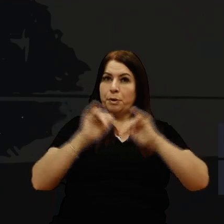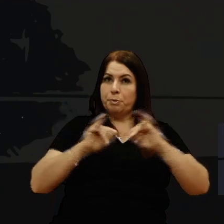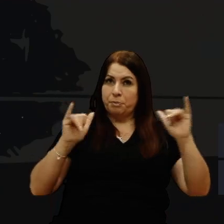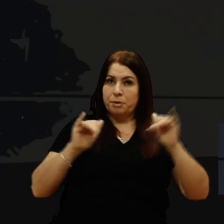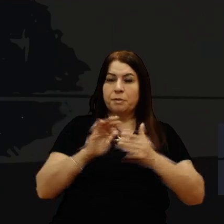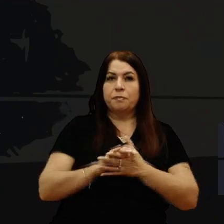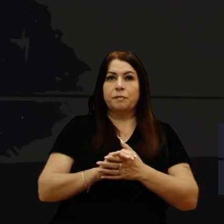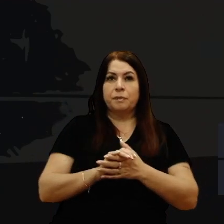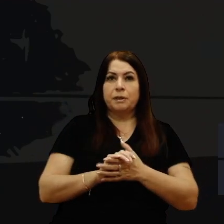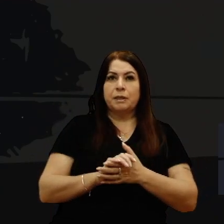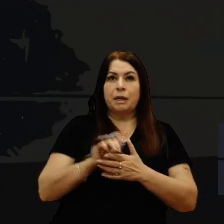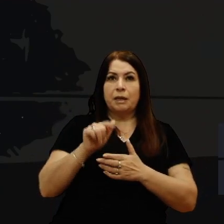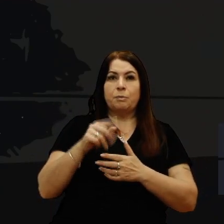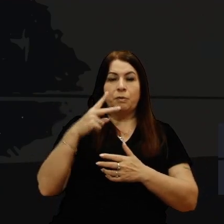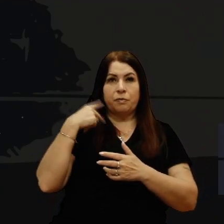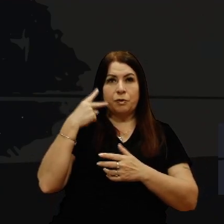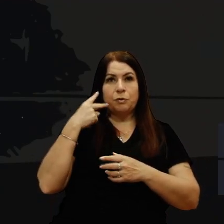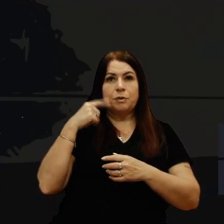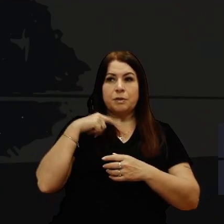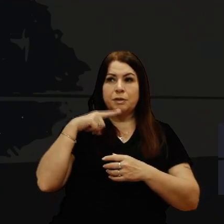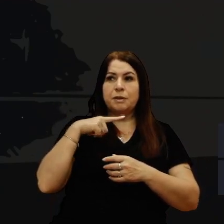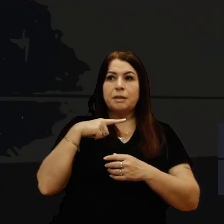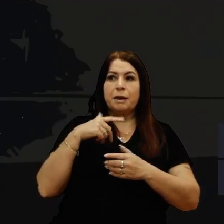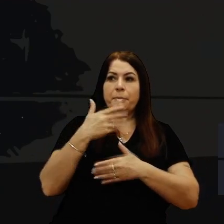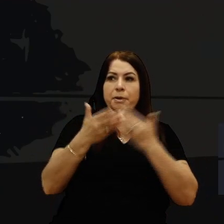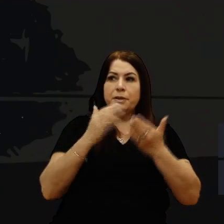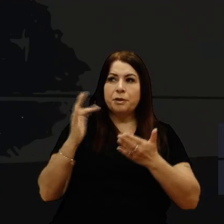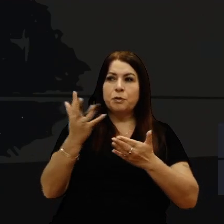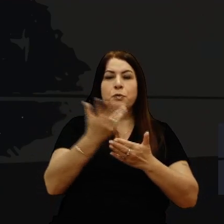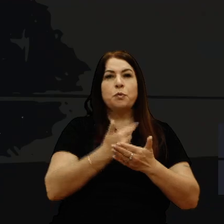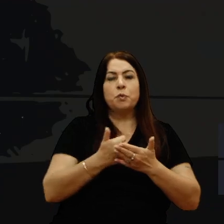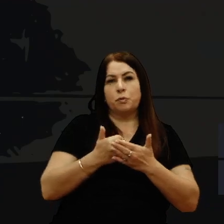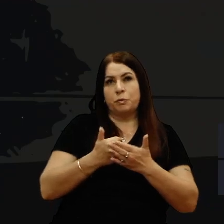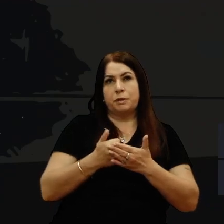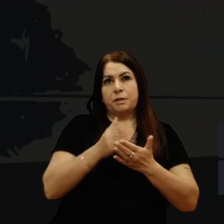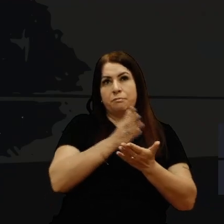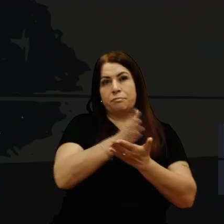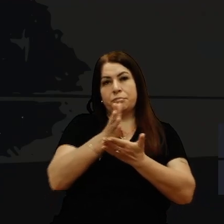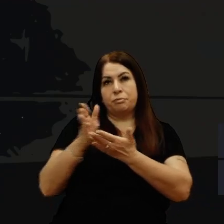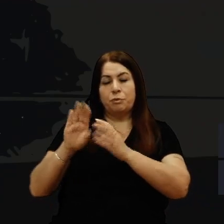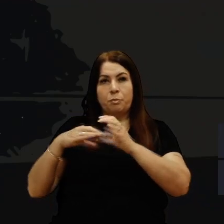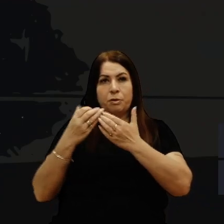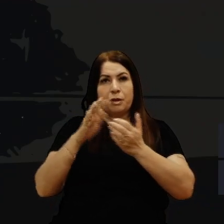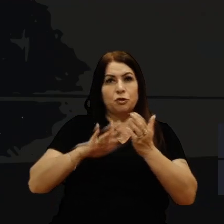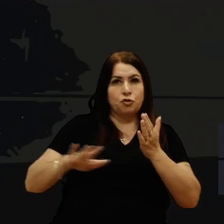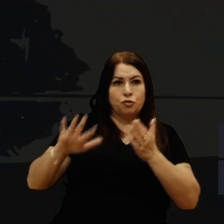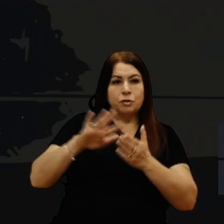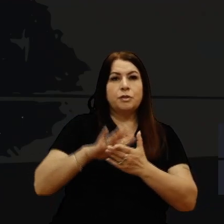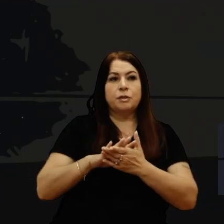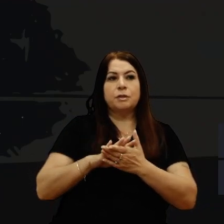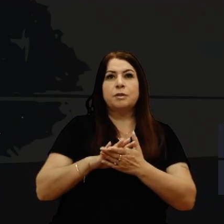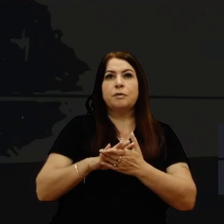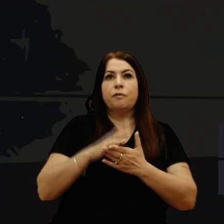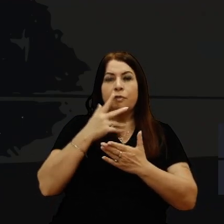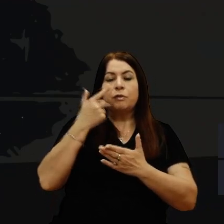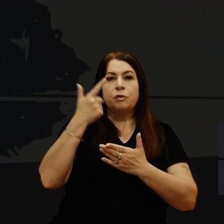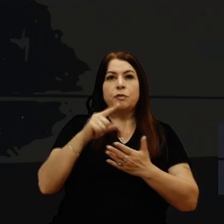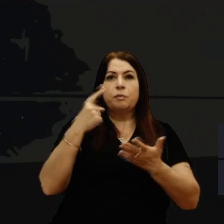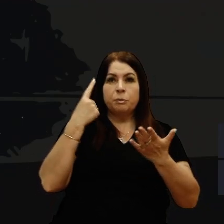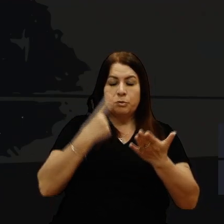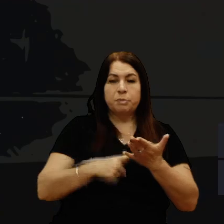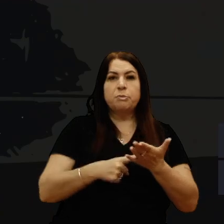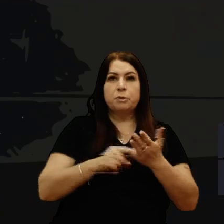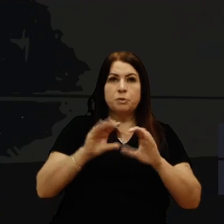claro, aqui como vereador a gente está aqui para atender todas as frentes e a toda a comunidade de modo geral. Reitero o meu compromisso,